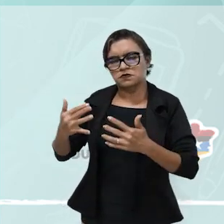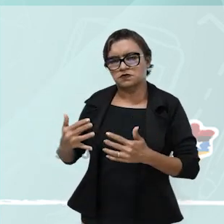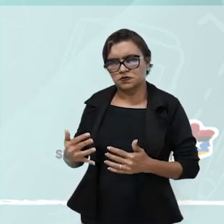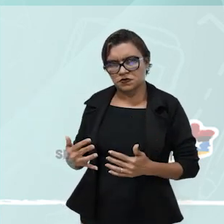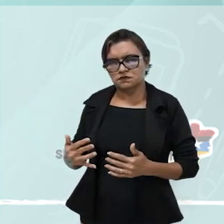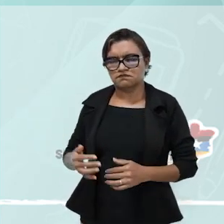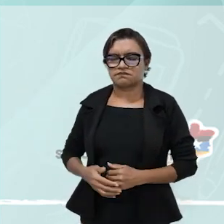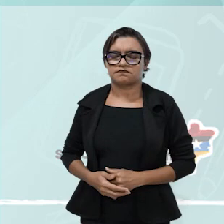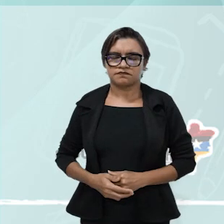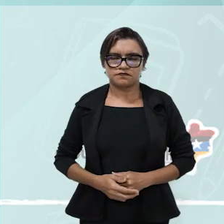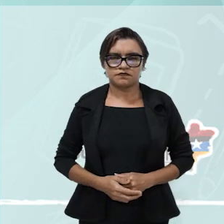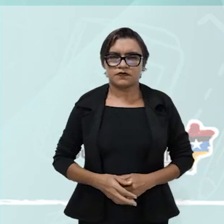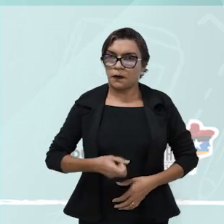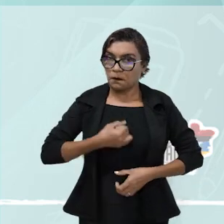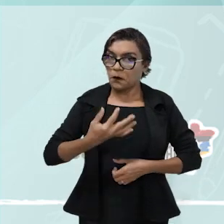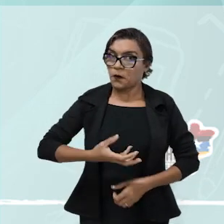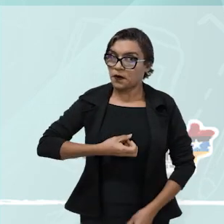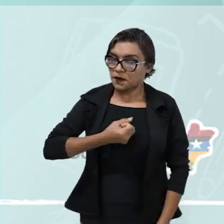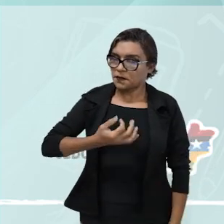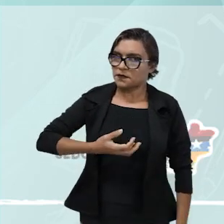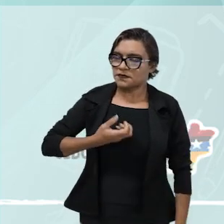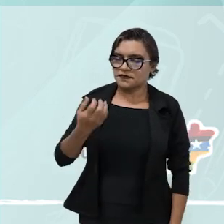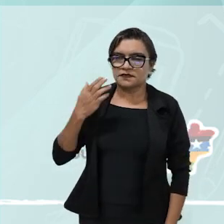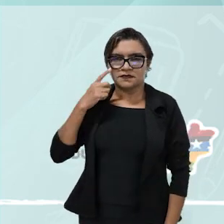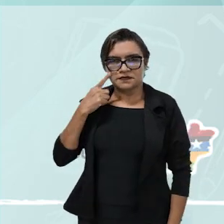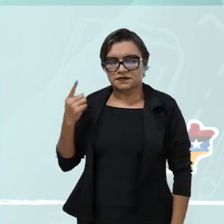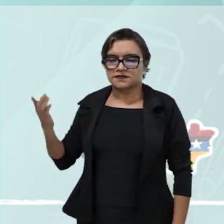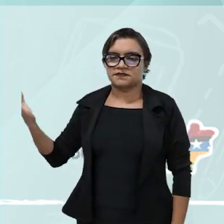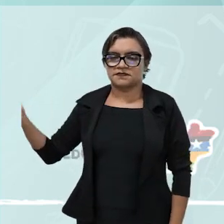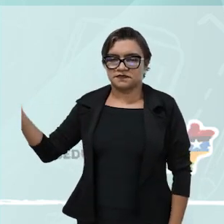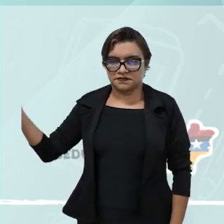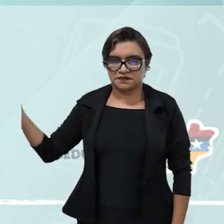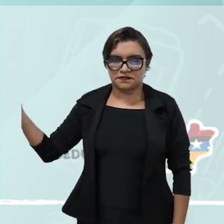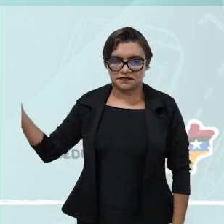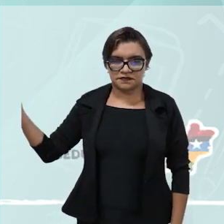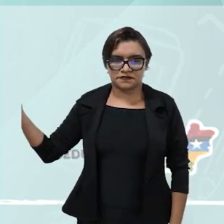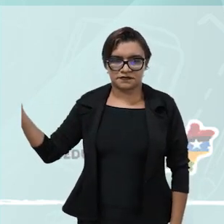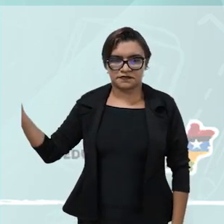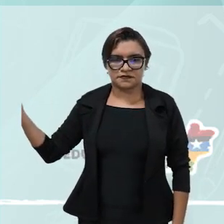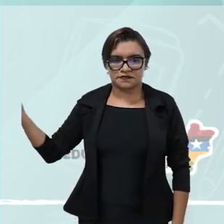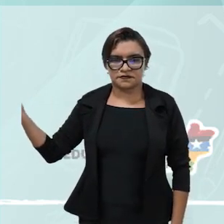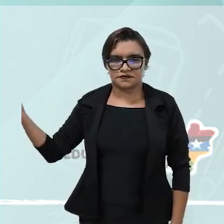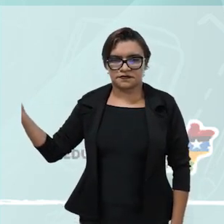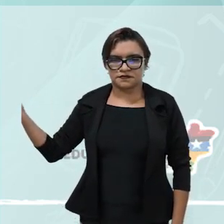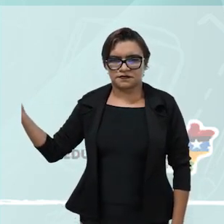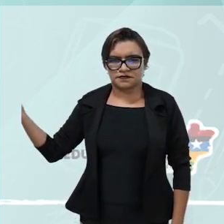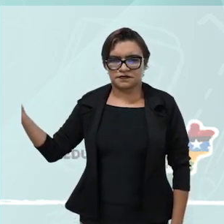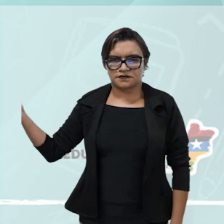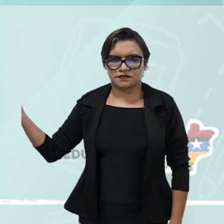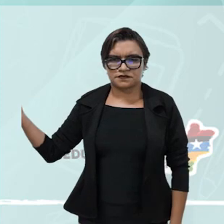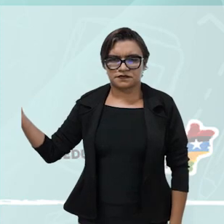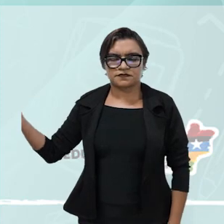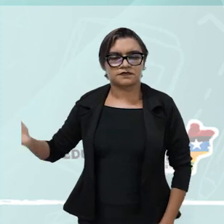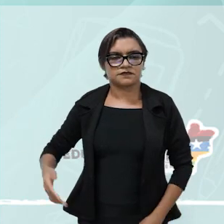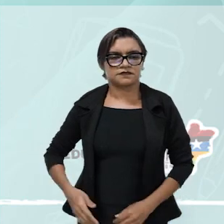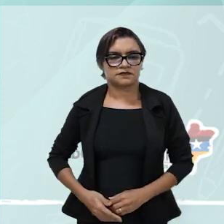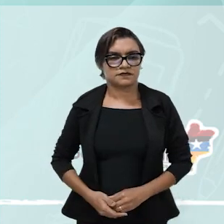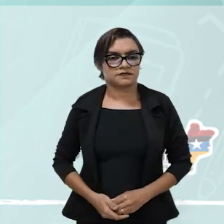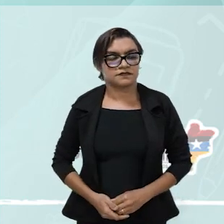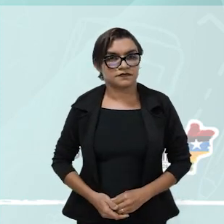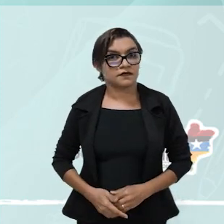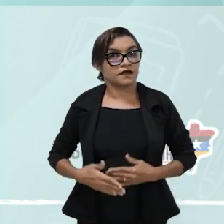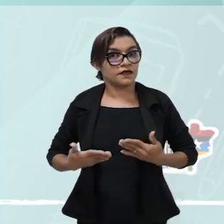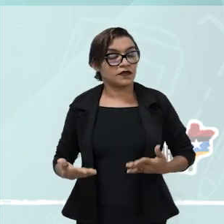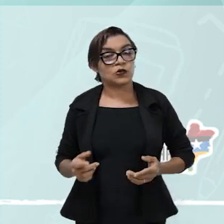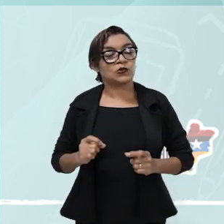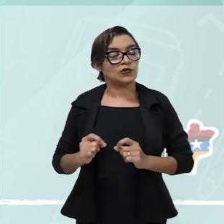como causar pode seu favor, nos corações humanos, amizade, se tão contrário assim, é o mesmo amor. Então,